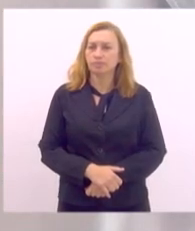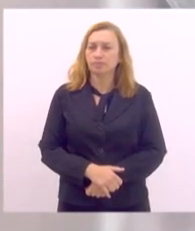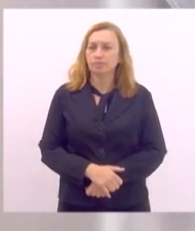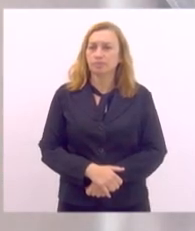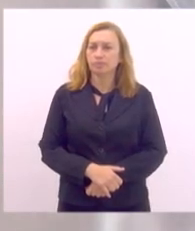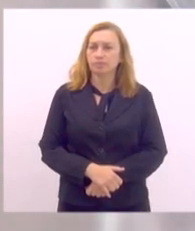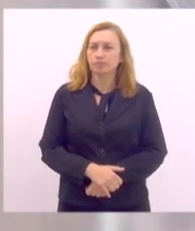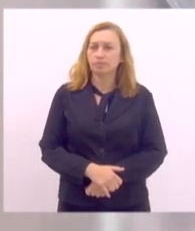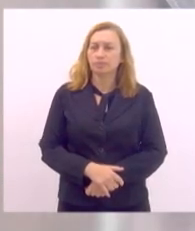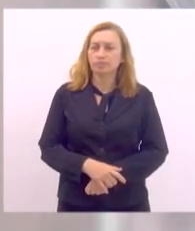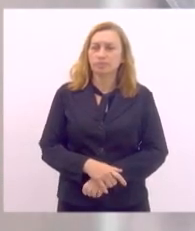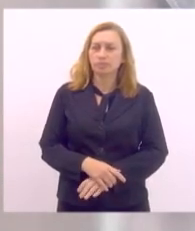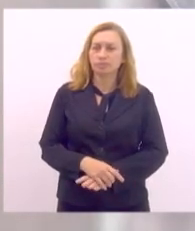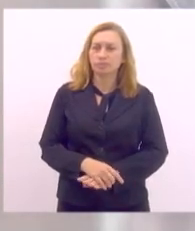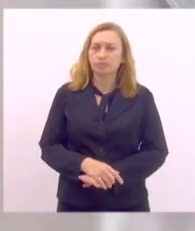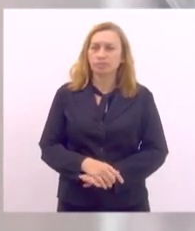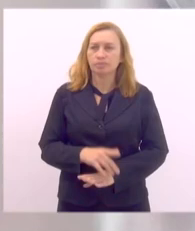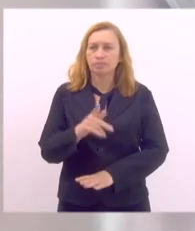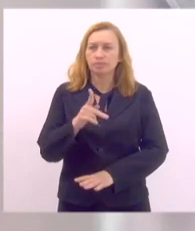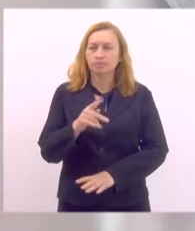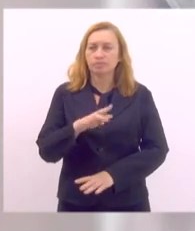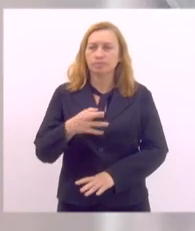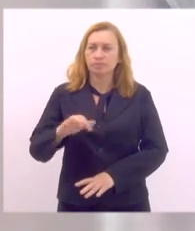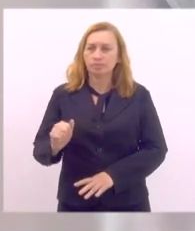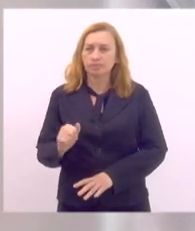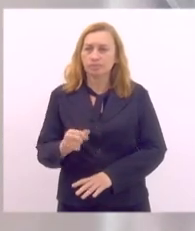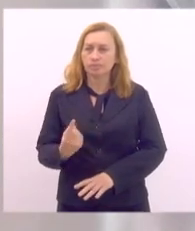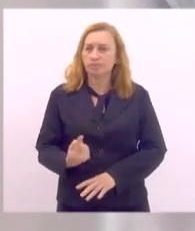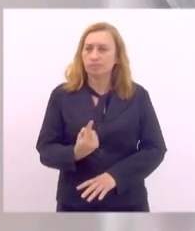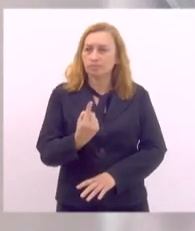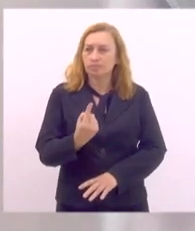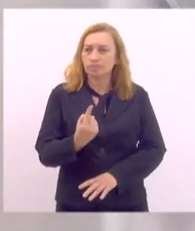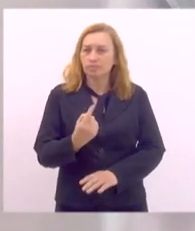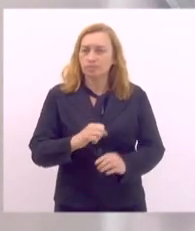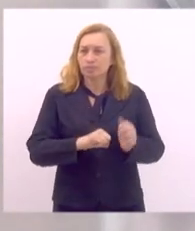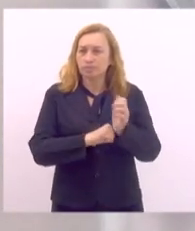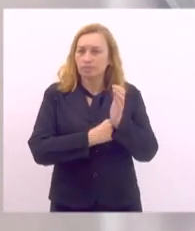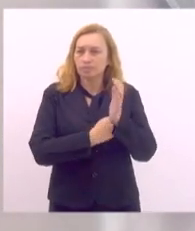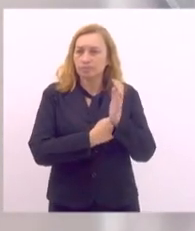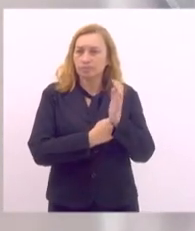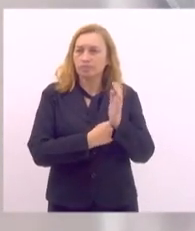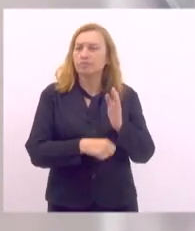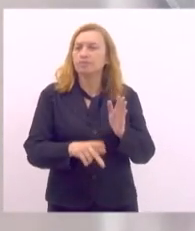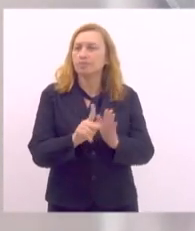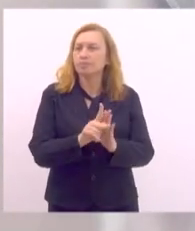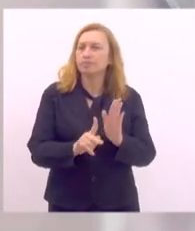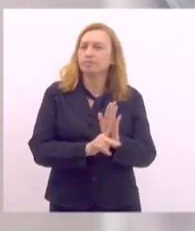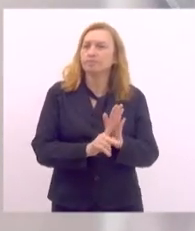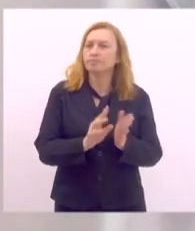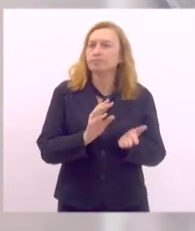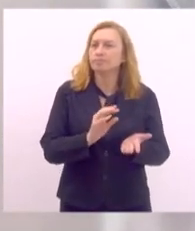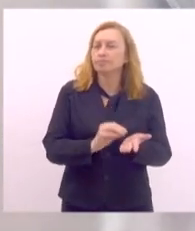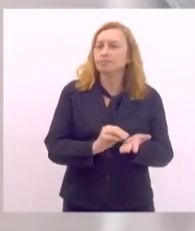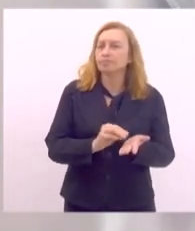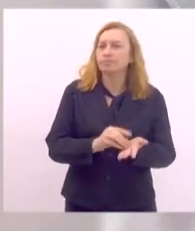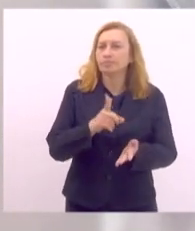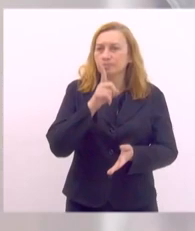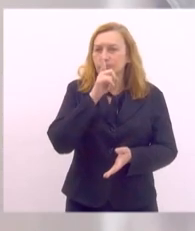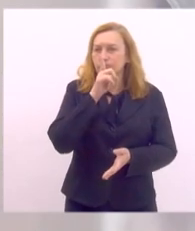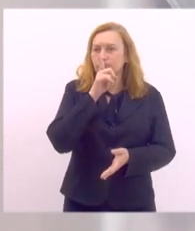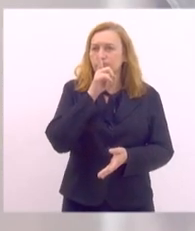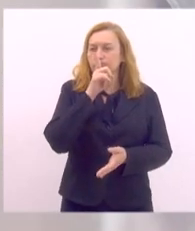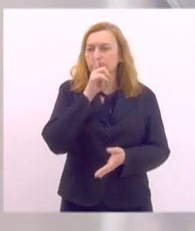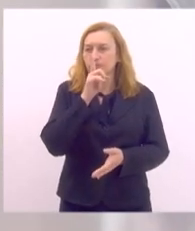Está dizendo aqui, a Priscila, chegou o pudim. Que a única vedação no projeto é a que fala do sigilo fiscal das